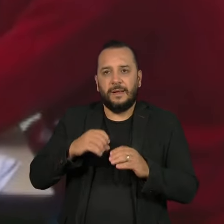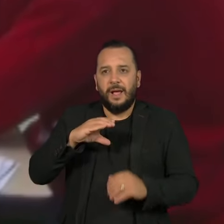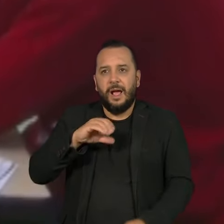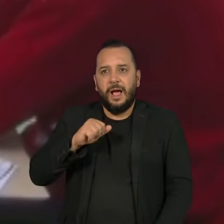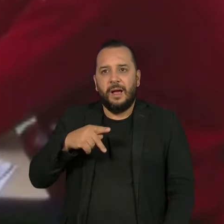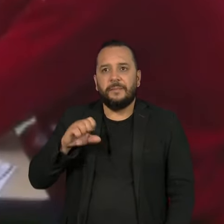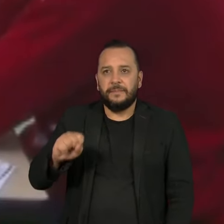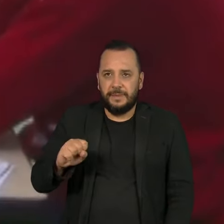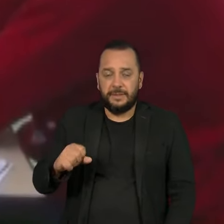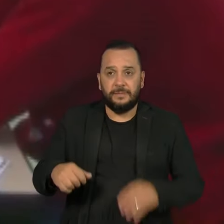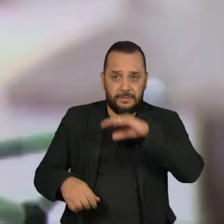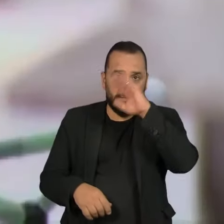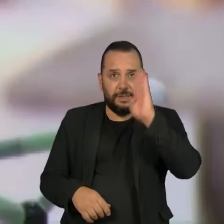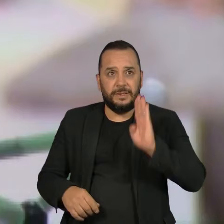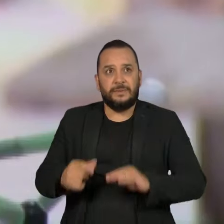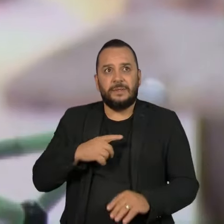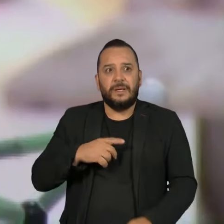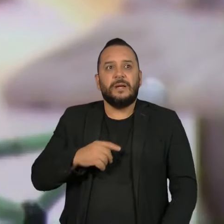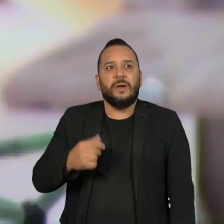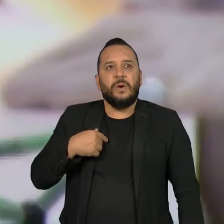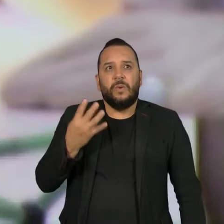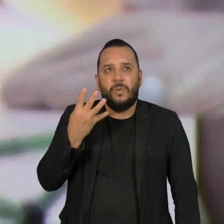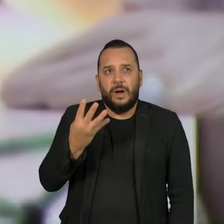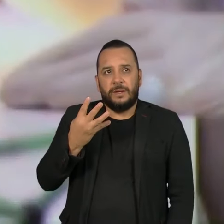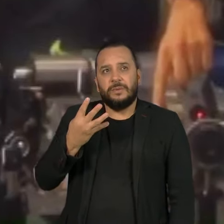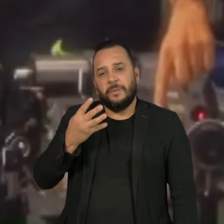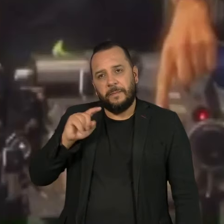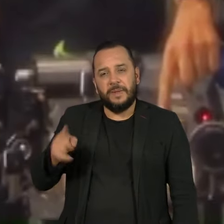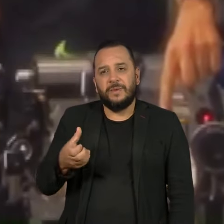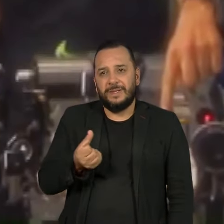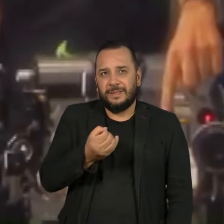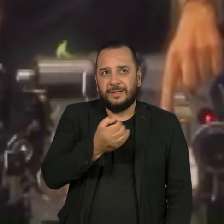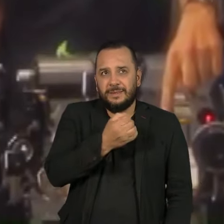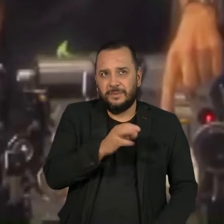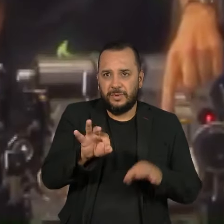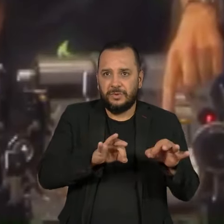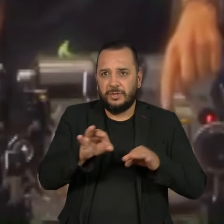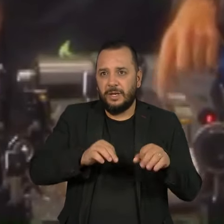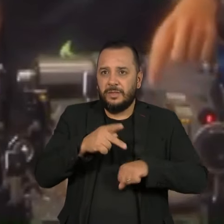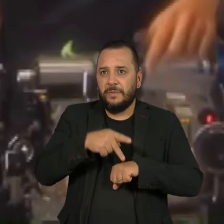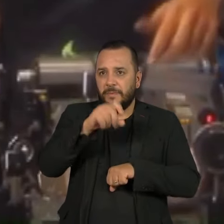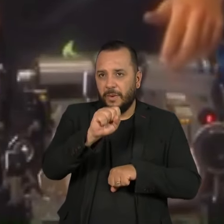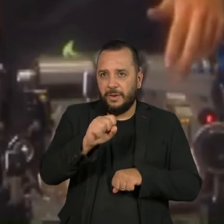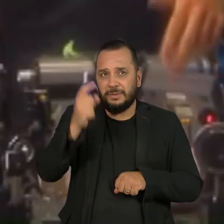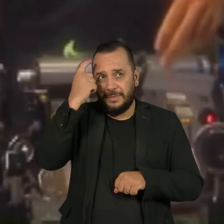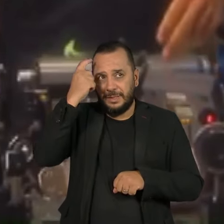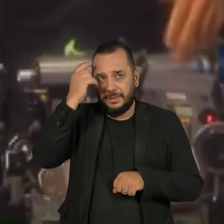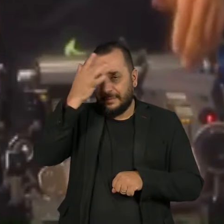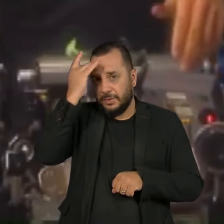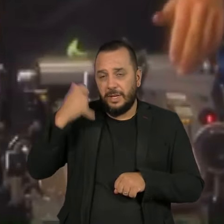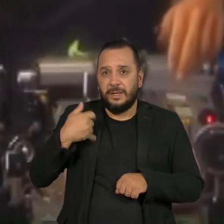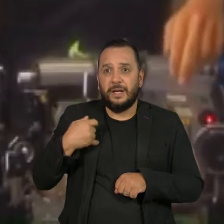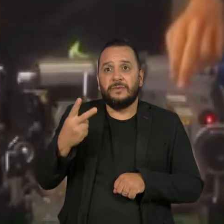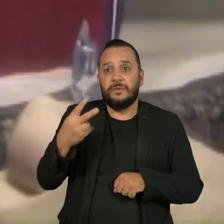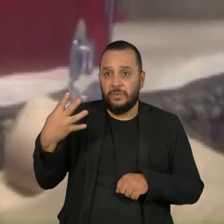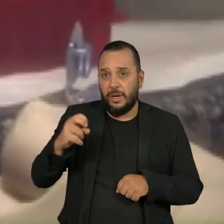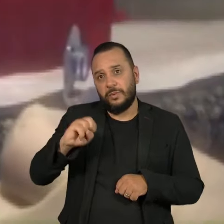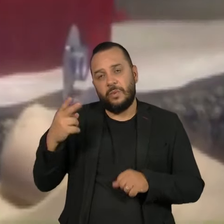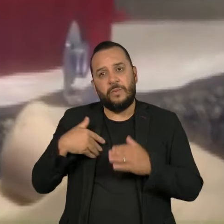quase 4.600 programas de pós-graduação. Considerando apenas a população com 24 anos ou mais no